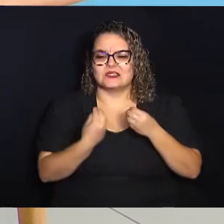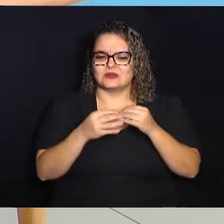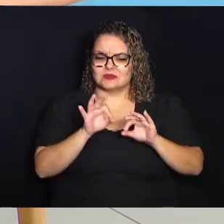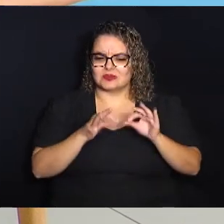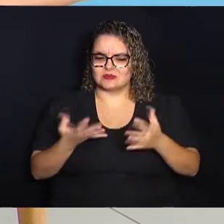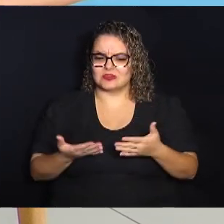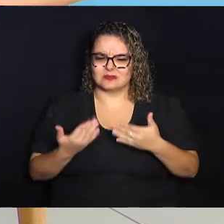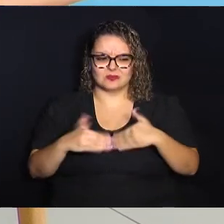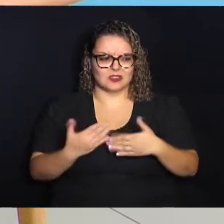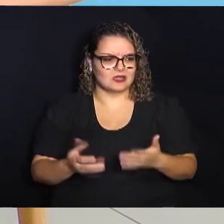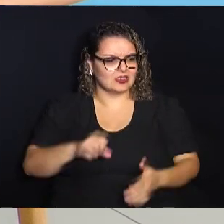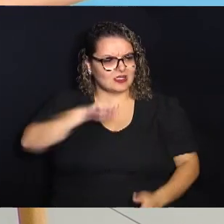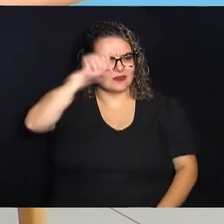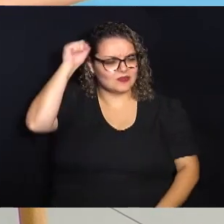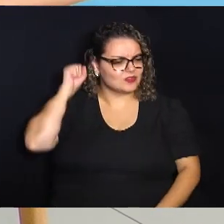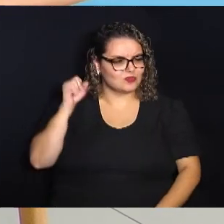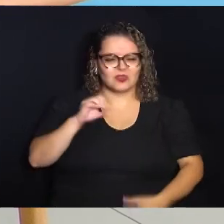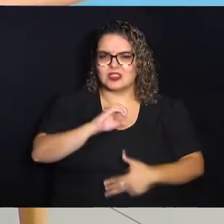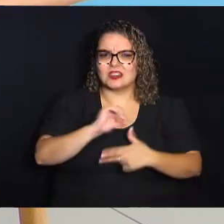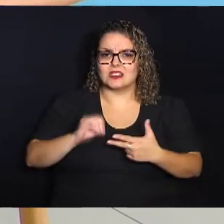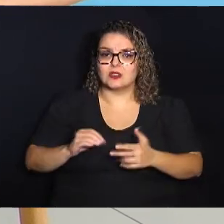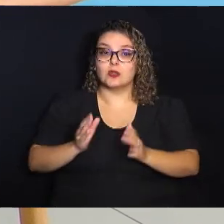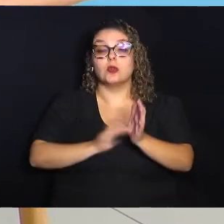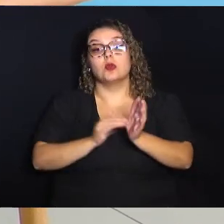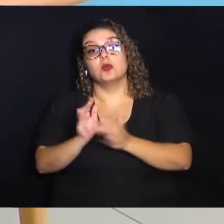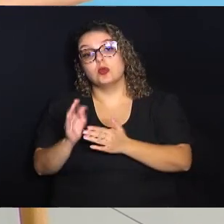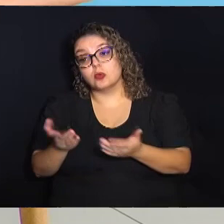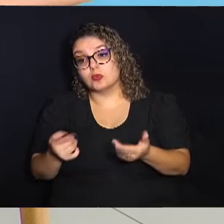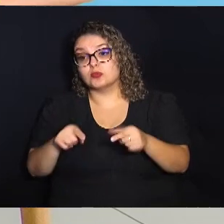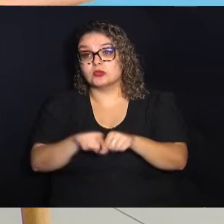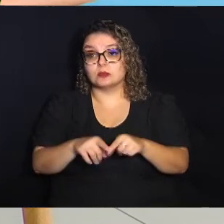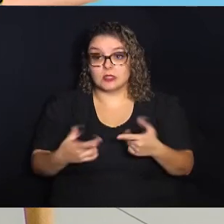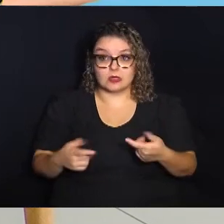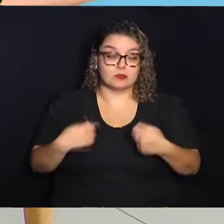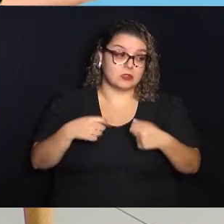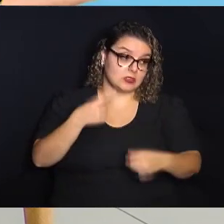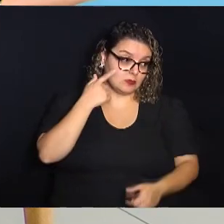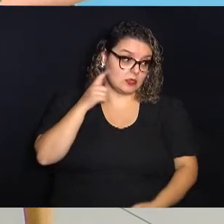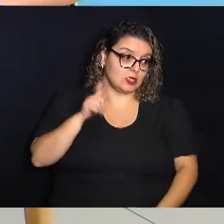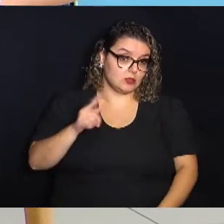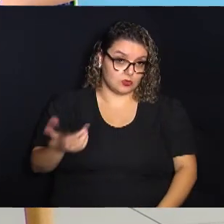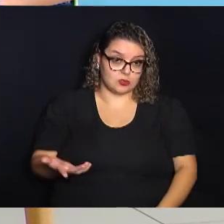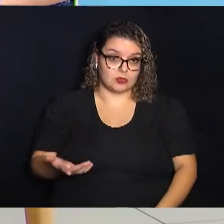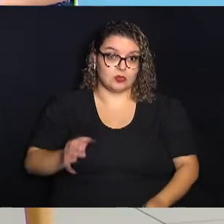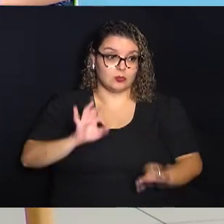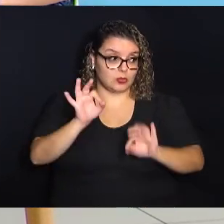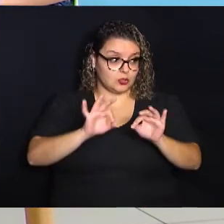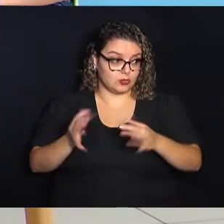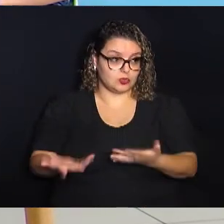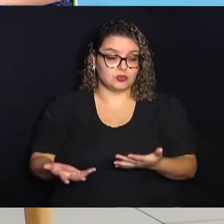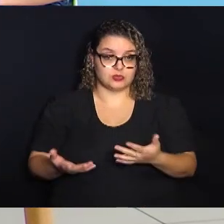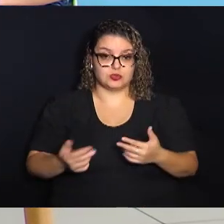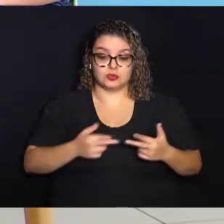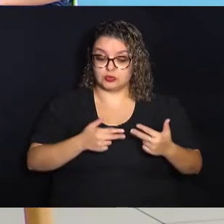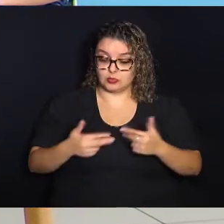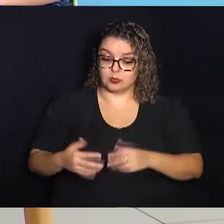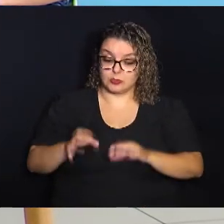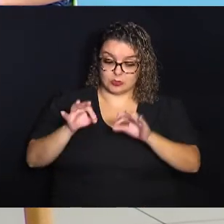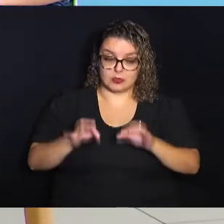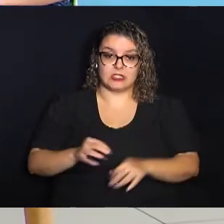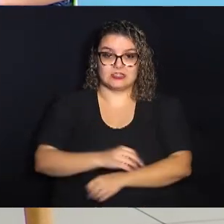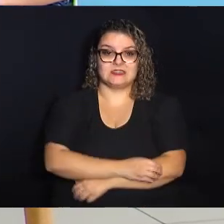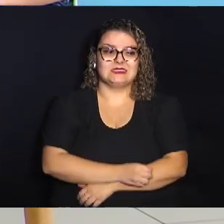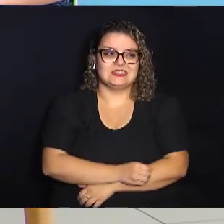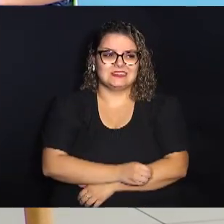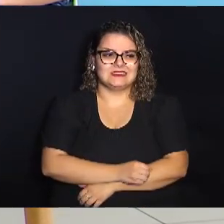de vestibular, Enem, concursos públicos também precisa, evidentemente, de organização, de cronograma.